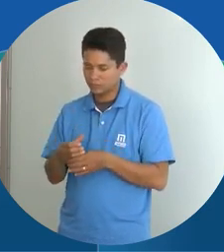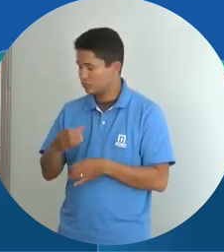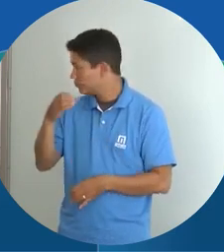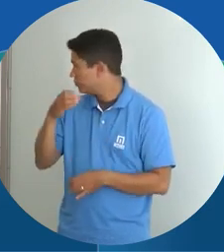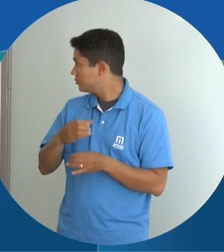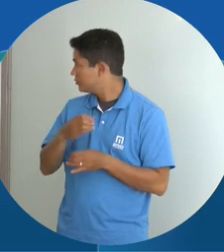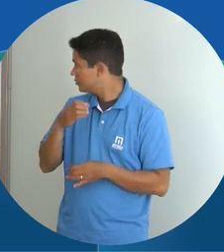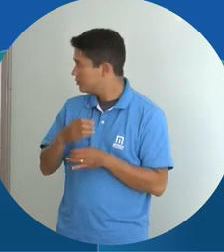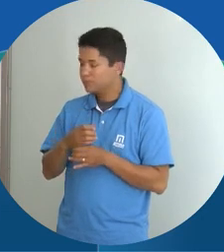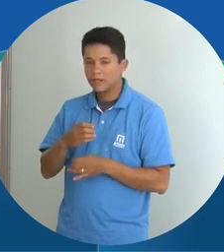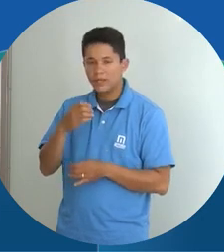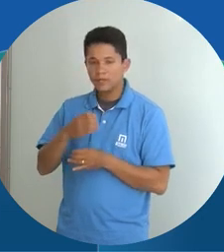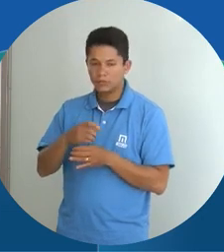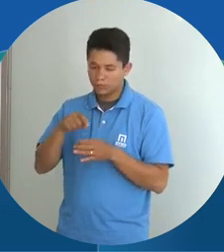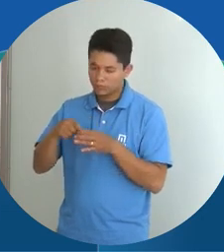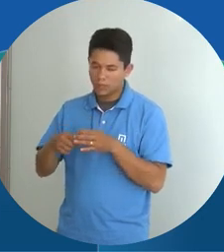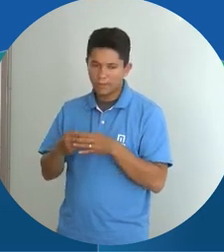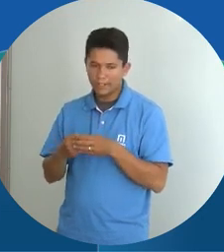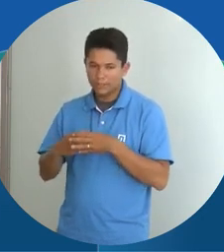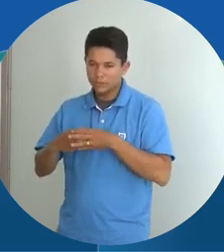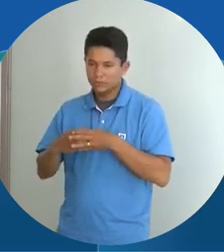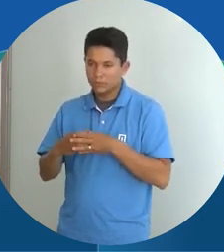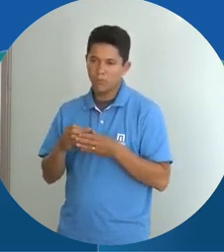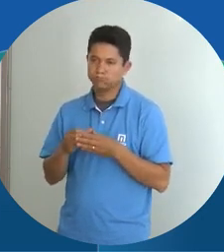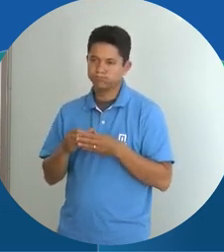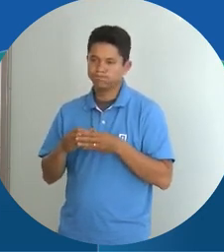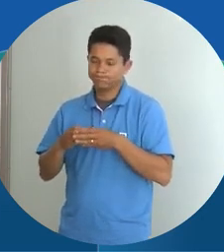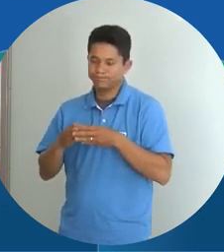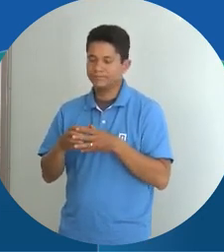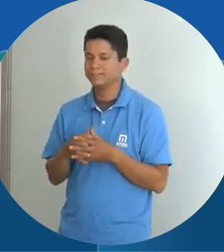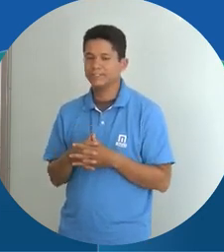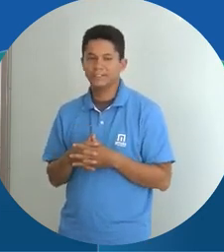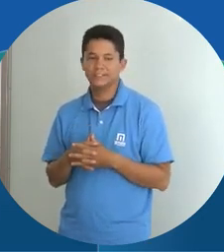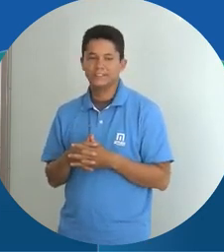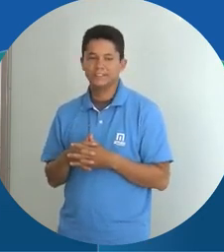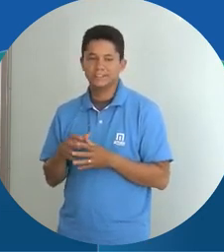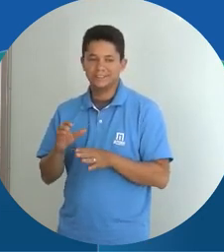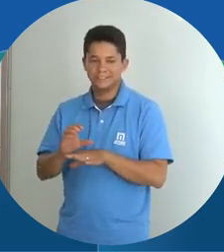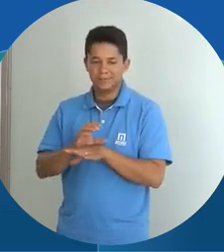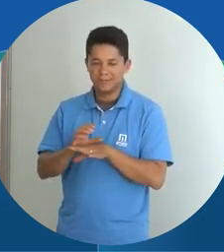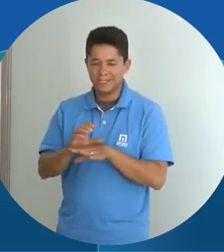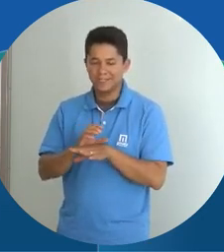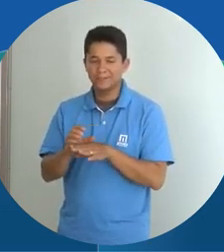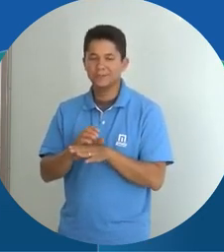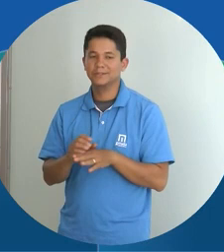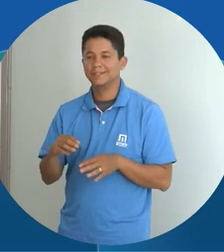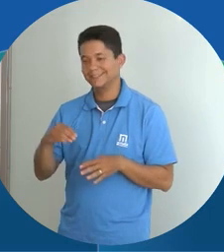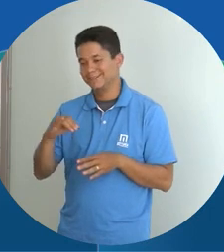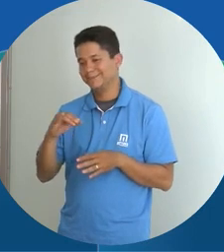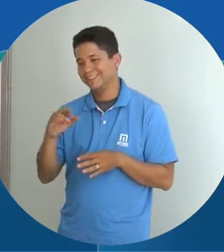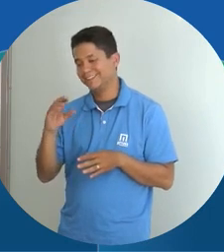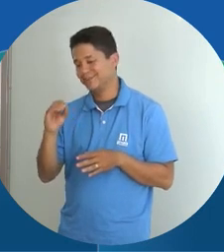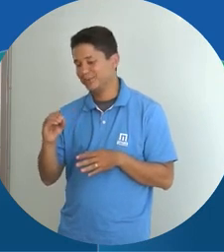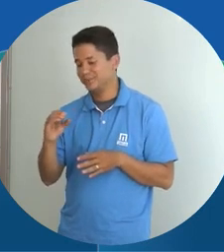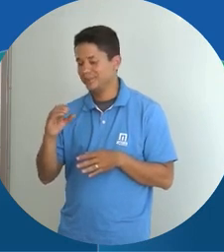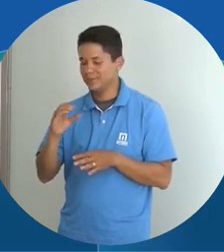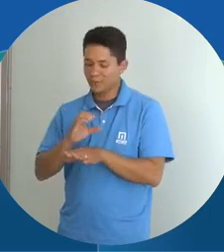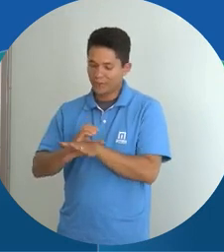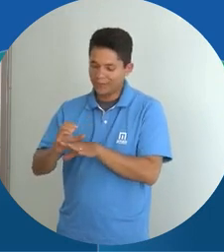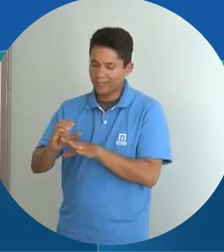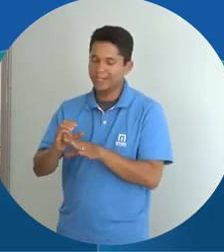e esse tubo é preenchido com nata de cimento, com microconcreto, com uma resina